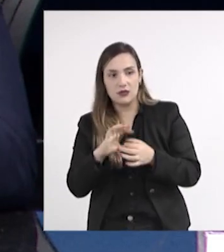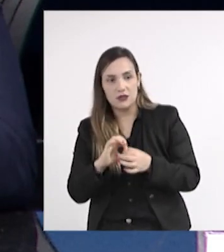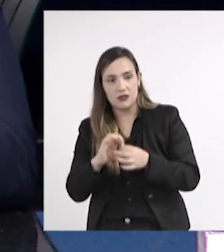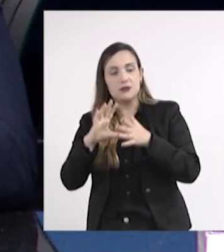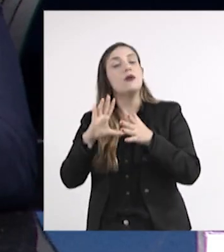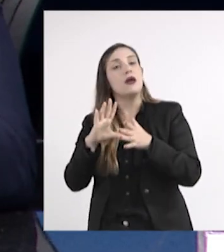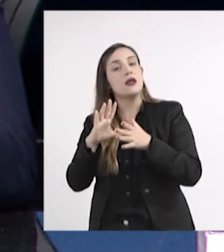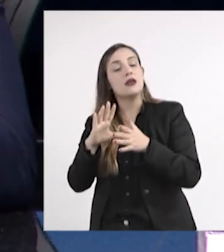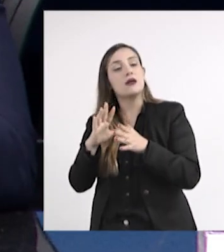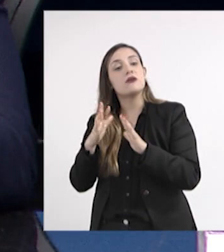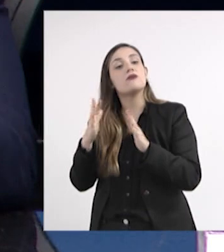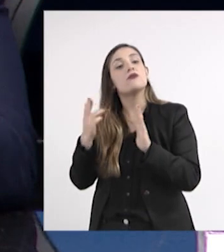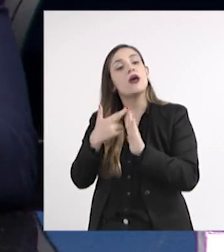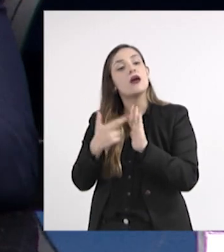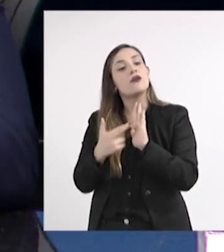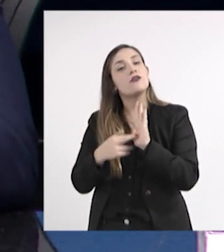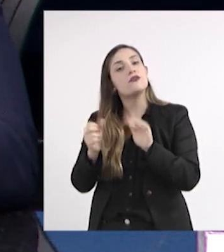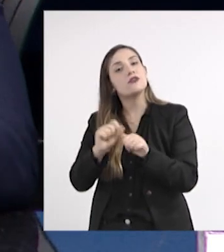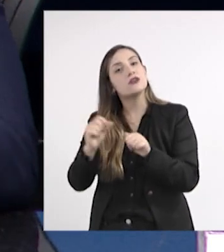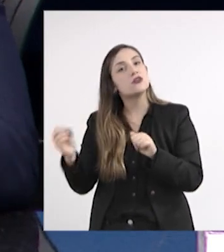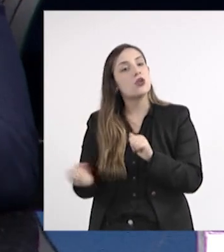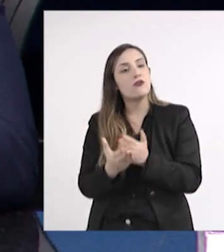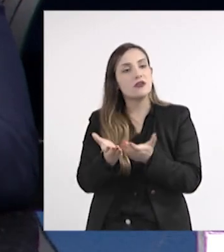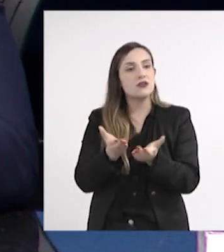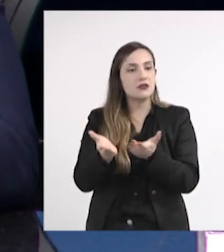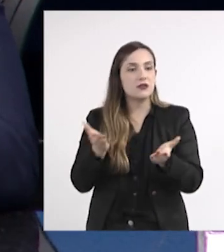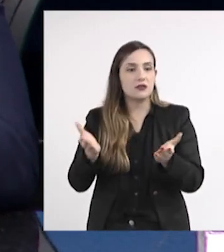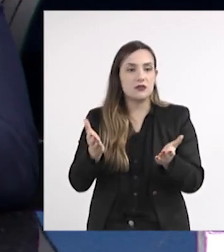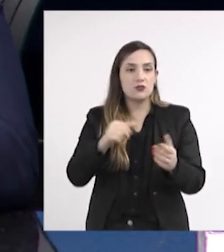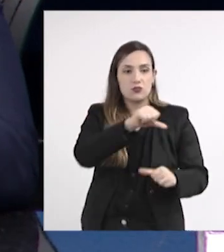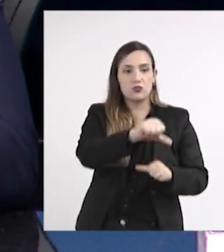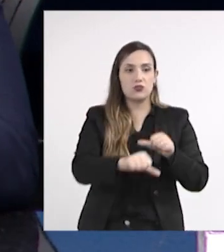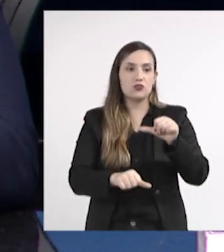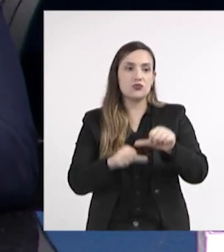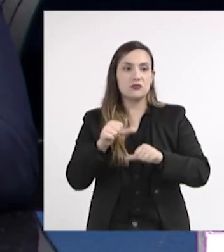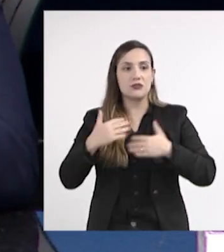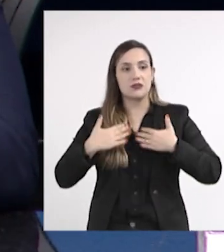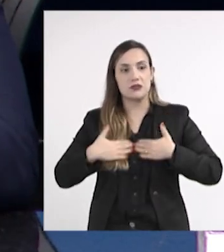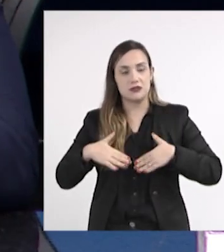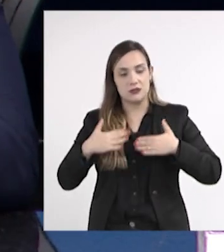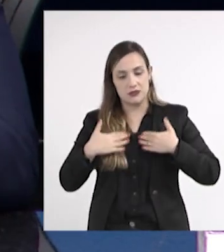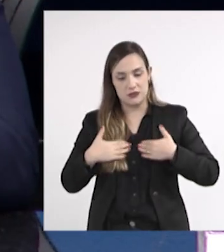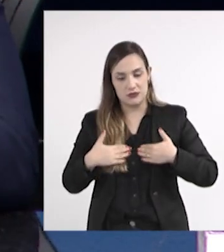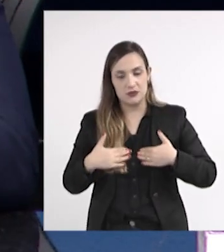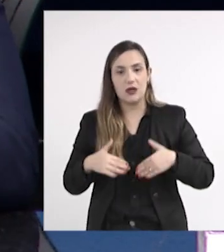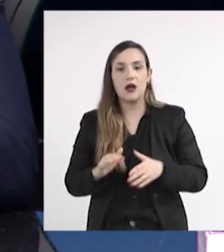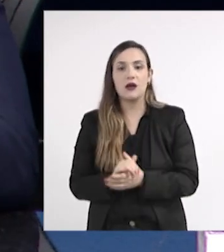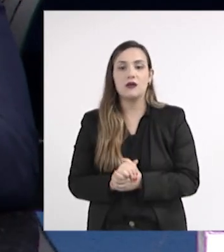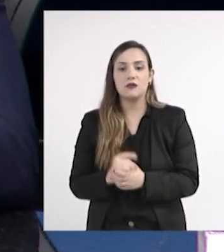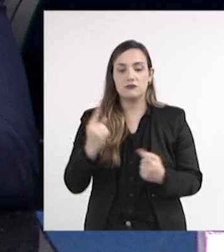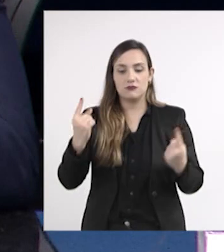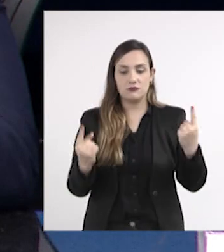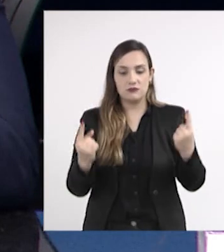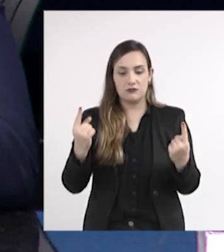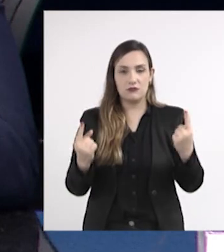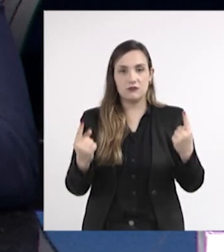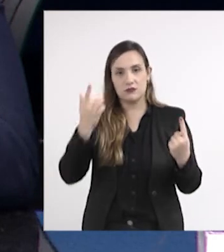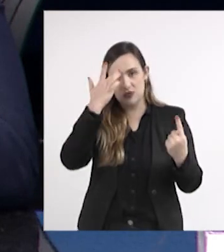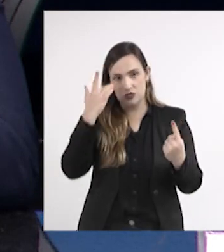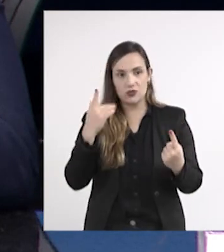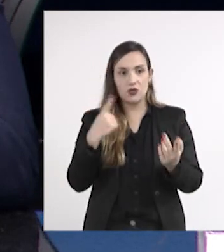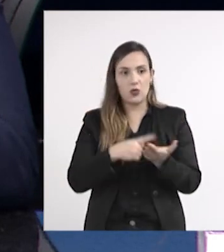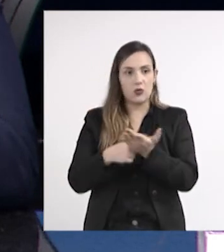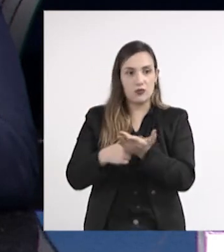para a relicitação, a fim de proceder uma transição suave entre os operadores dessa